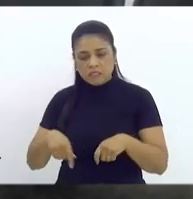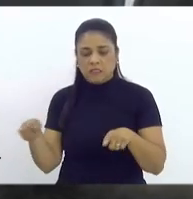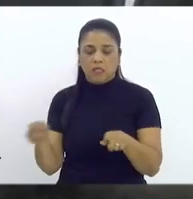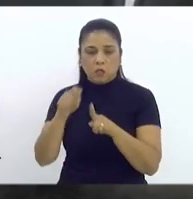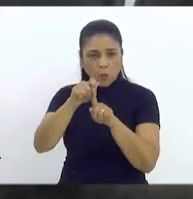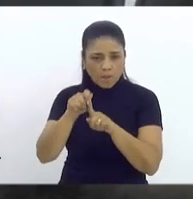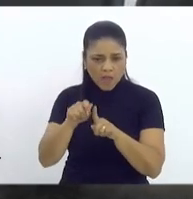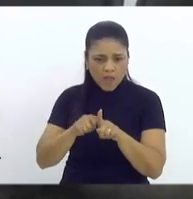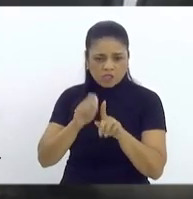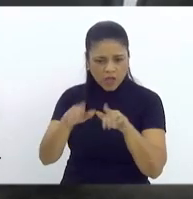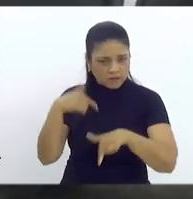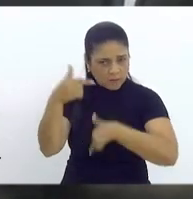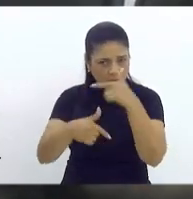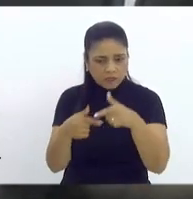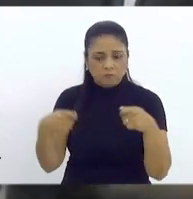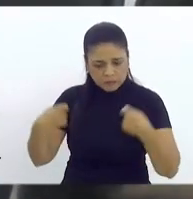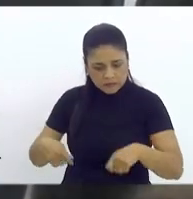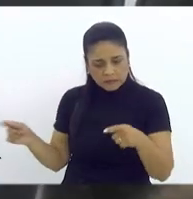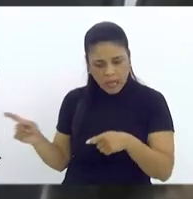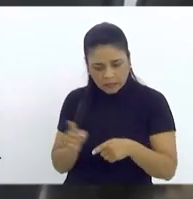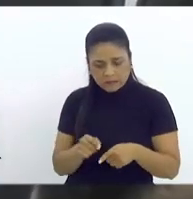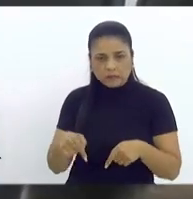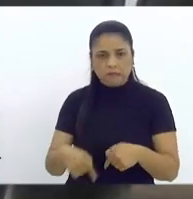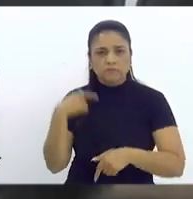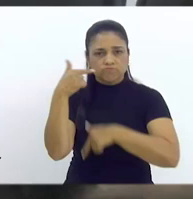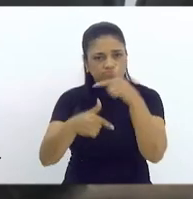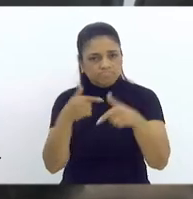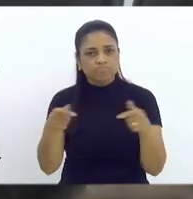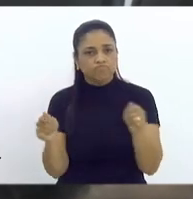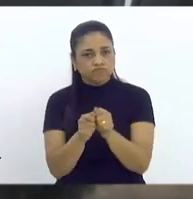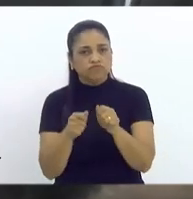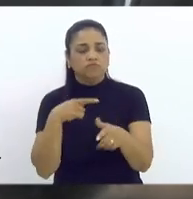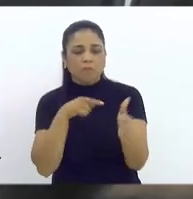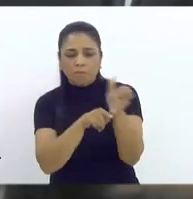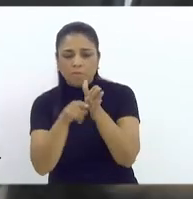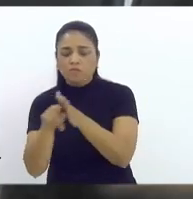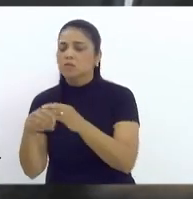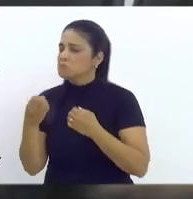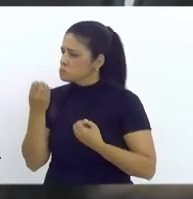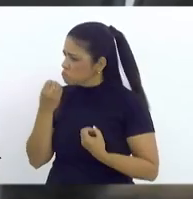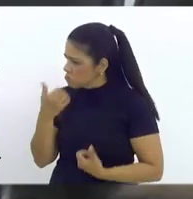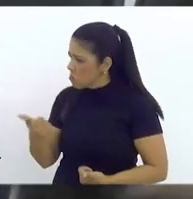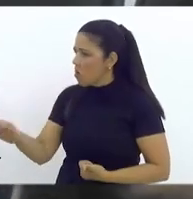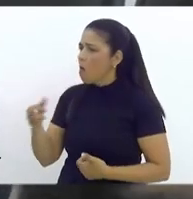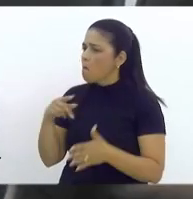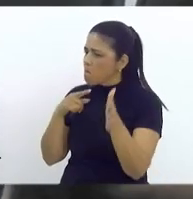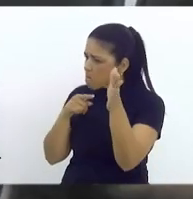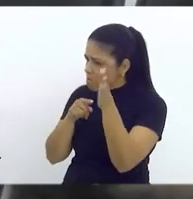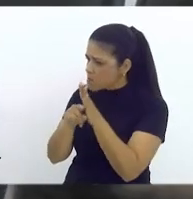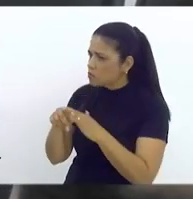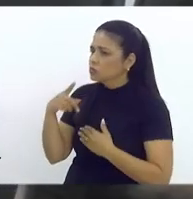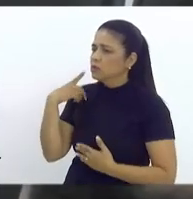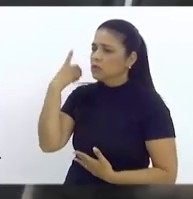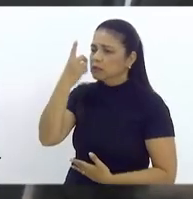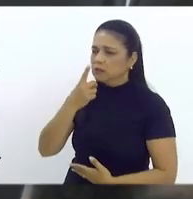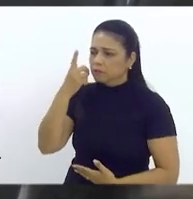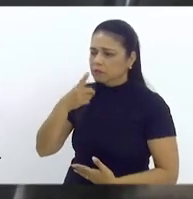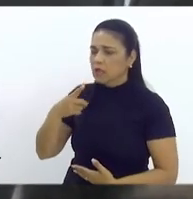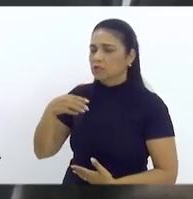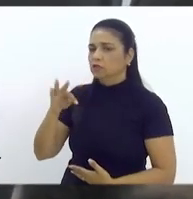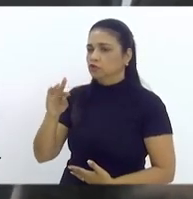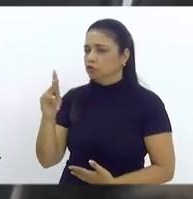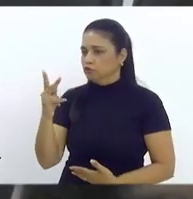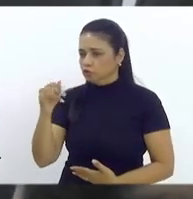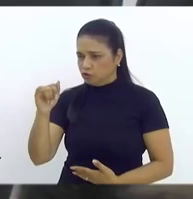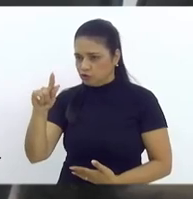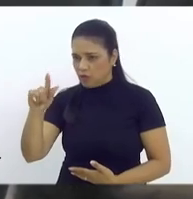Então, seguindo aqui a fala do deputado, muito acertada, do deputado Thiago Rangel, e o respeito por ser o presidente da Comissão de Minas e Energia